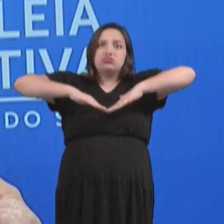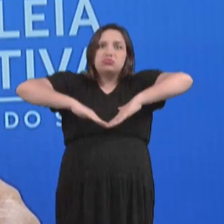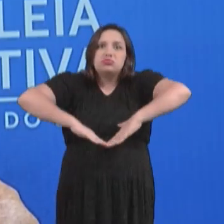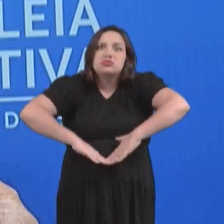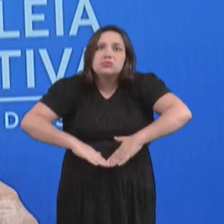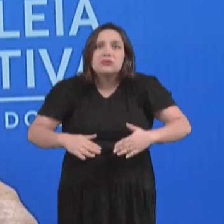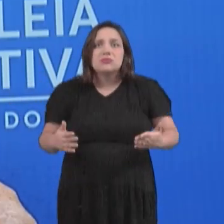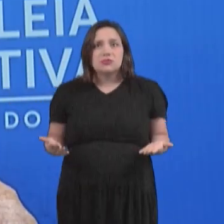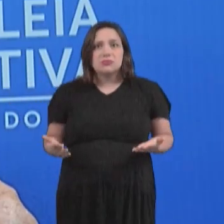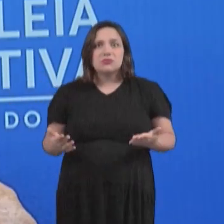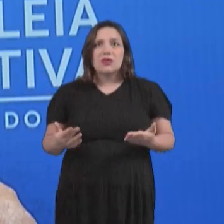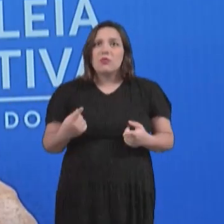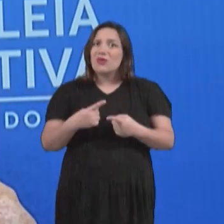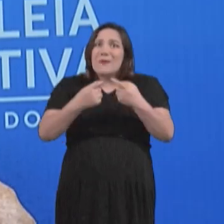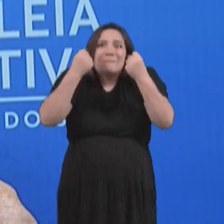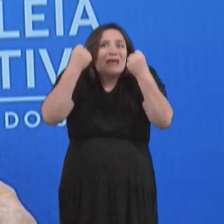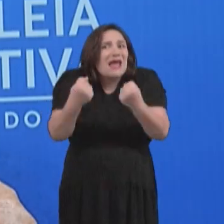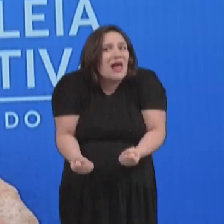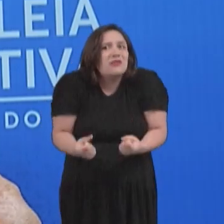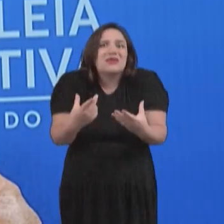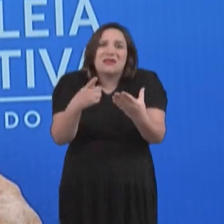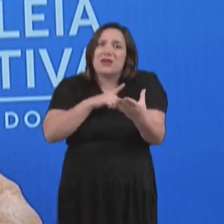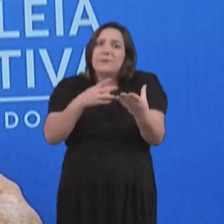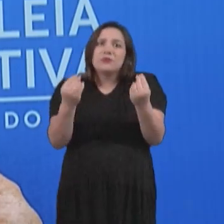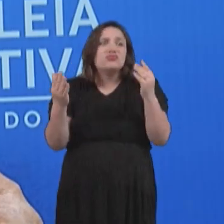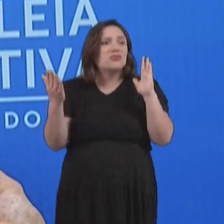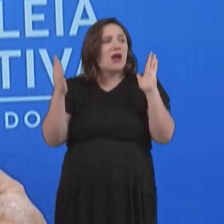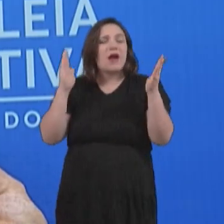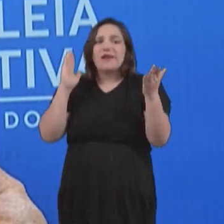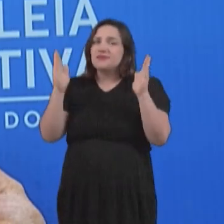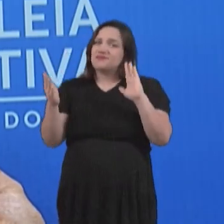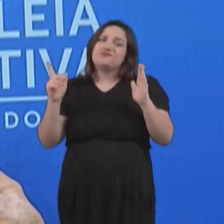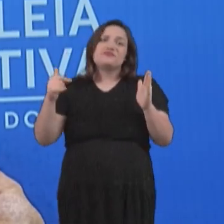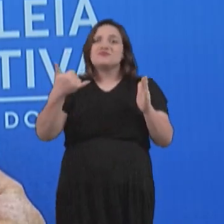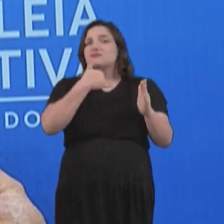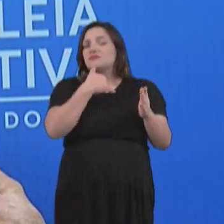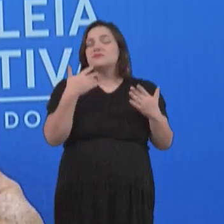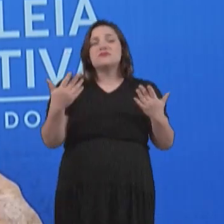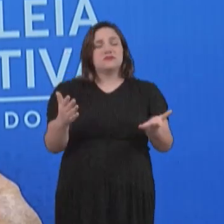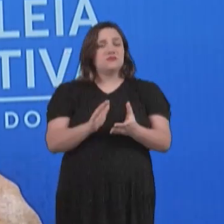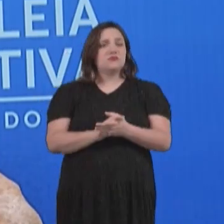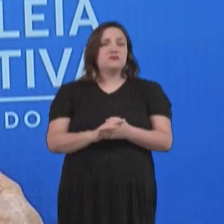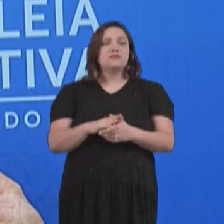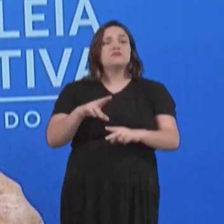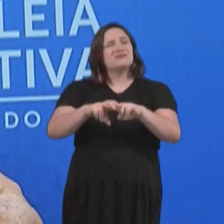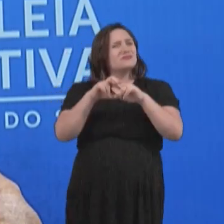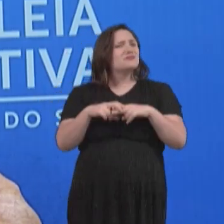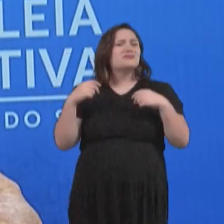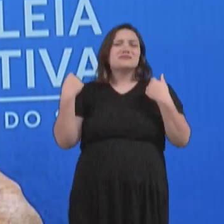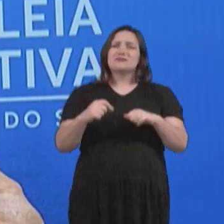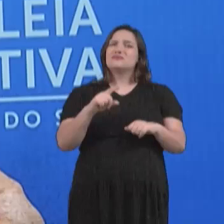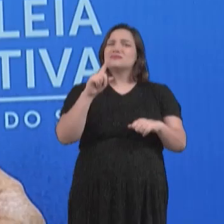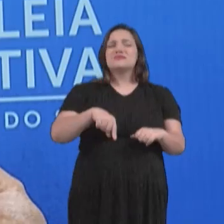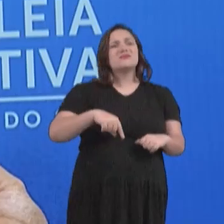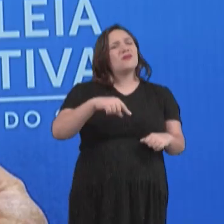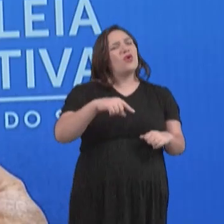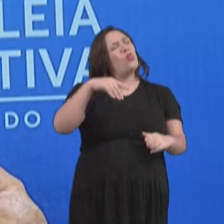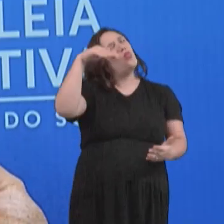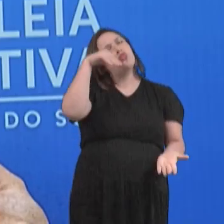é lamentável, é triste, né, e a gente... infelizmente, que essa tragédia ela possa ser a última, né,